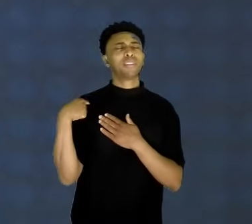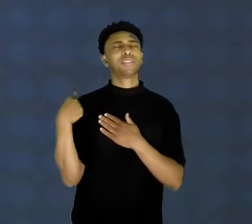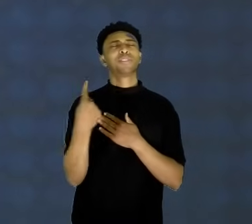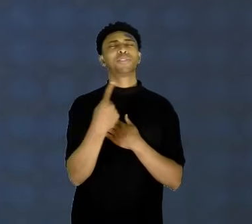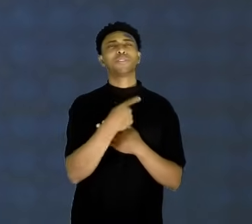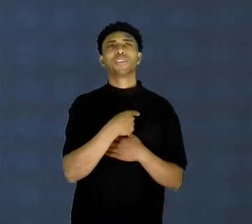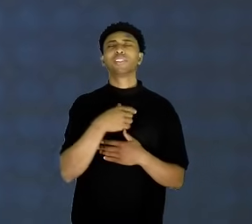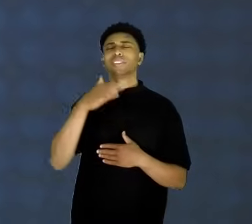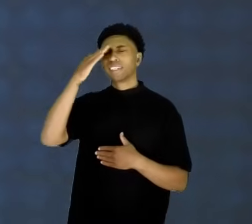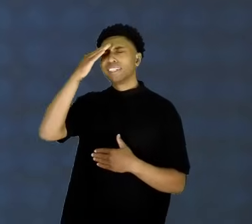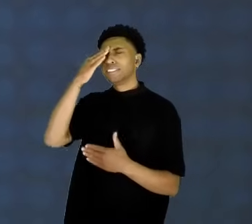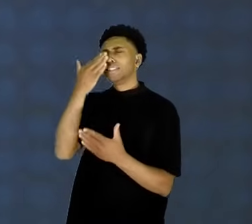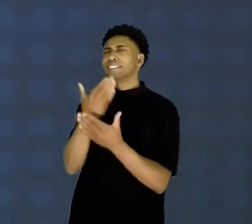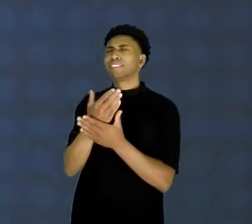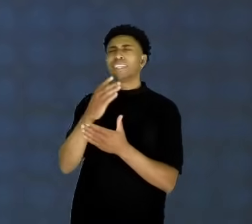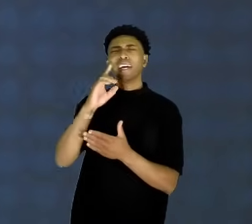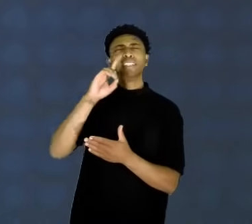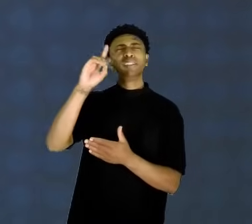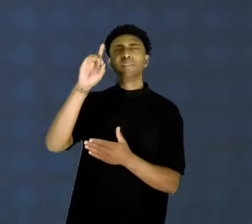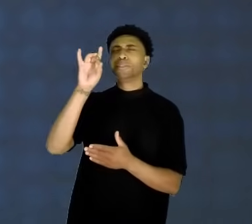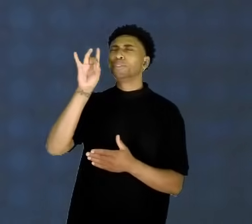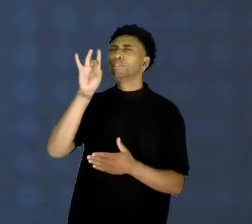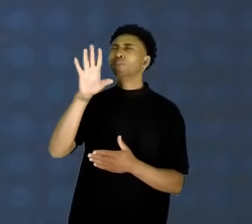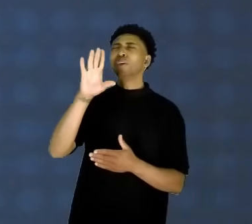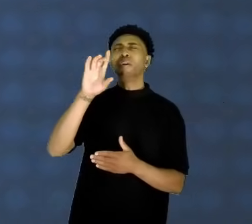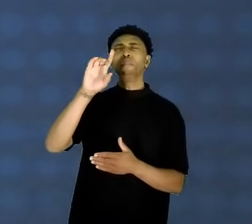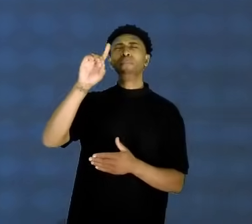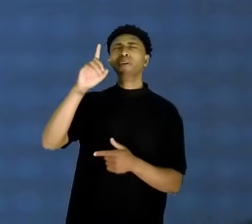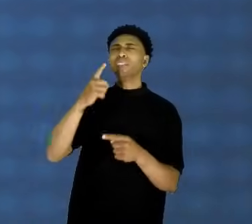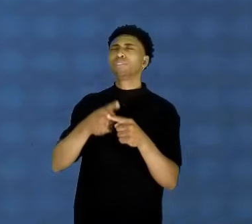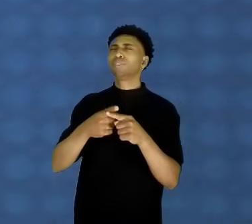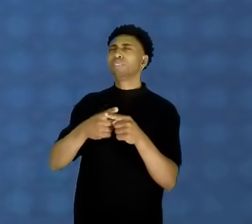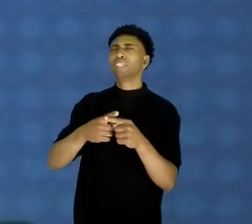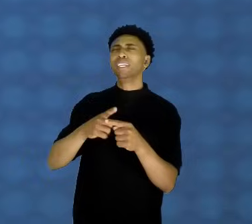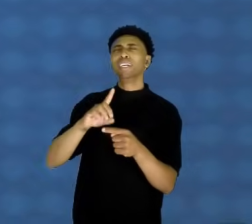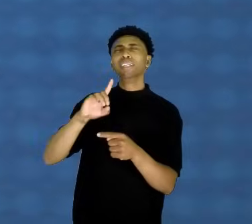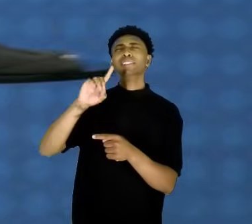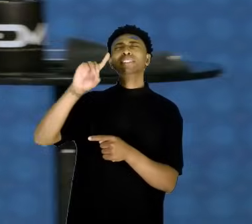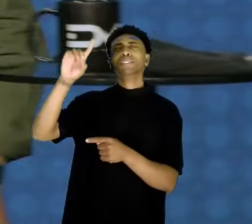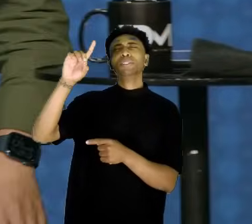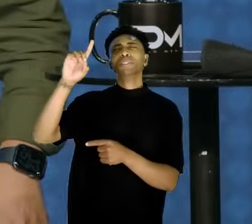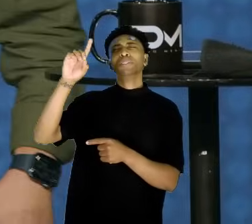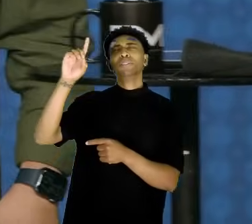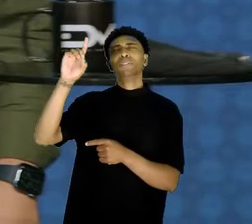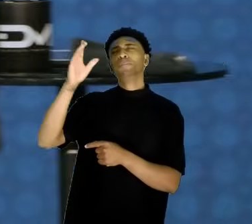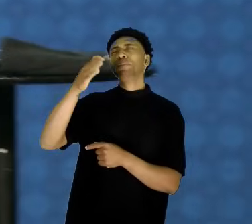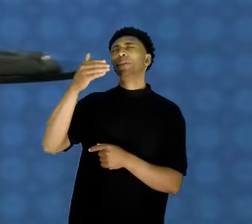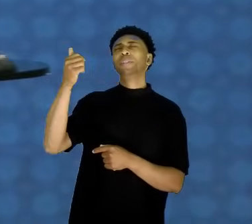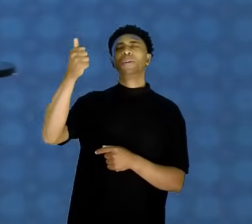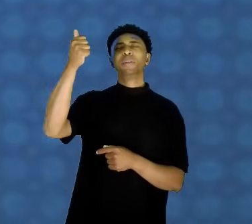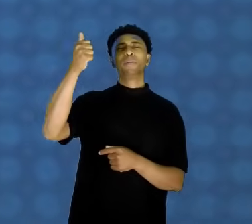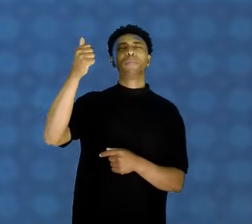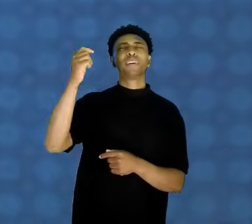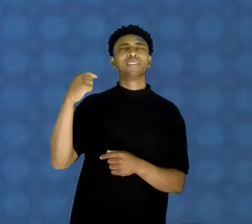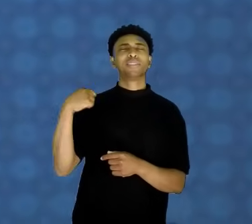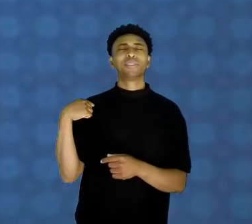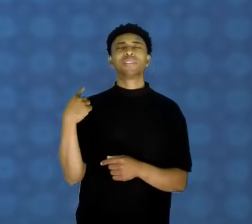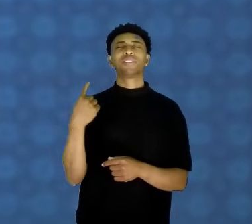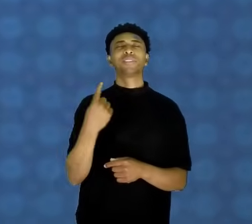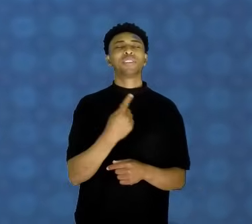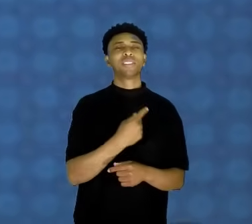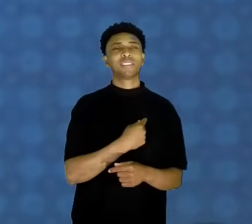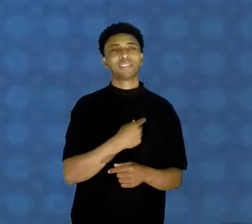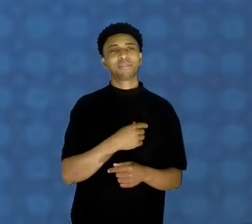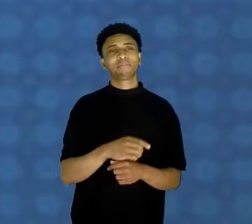vai crer. Você vai ser uma pessoa que vai entrar em lugares e vai orar. Eu posso ver aqui você, uma